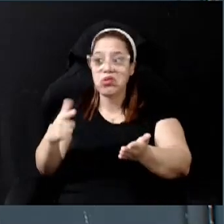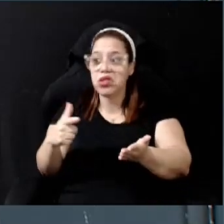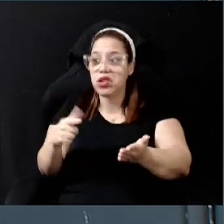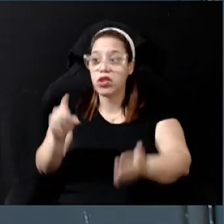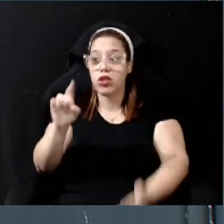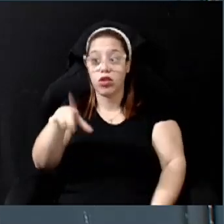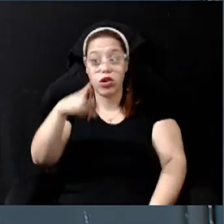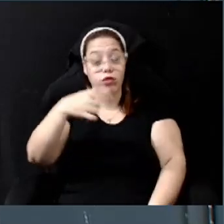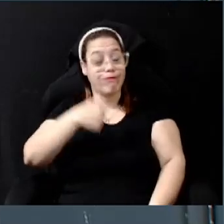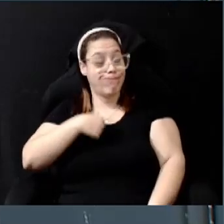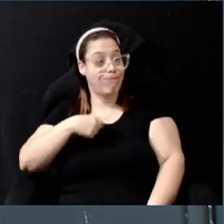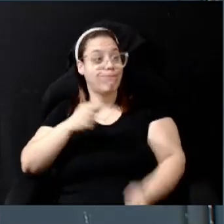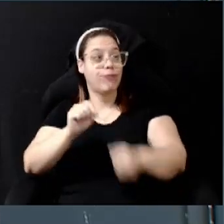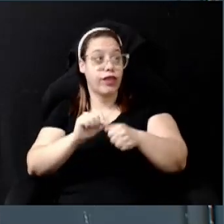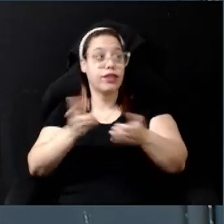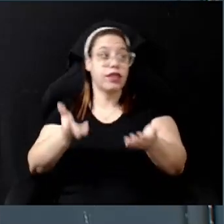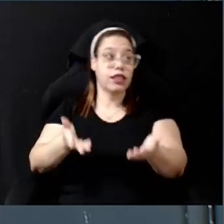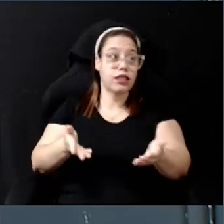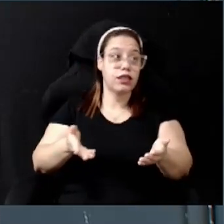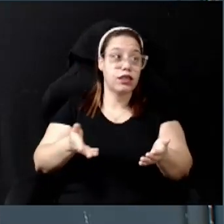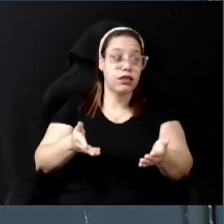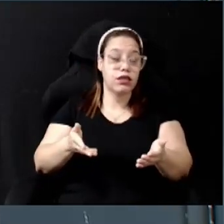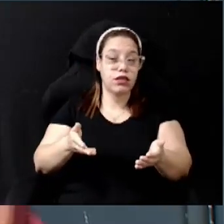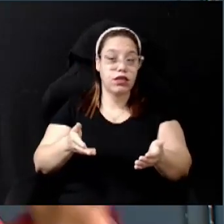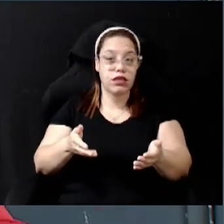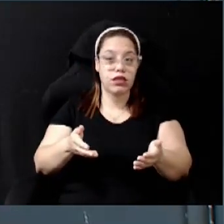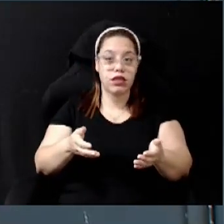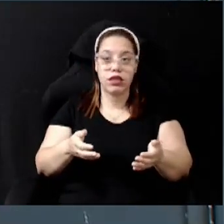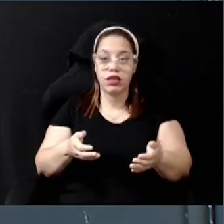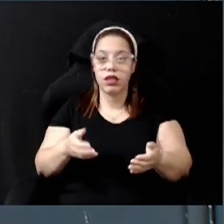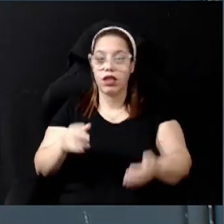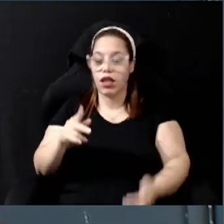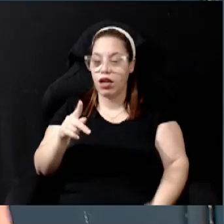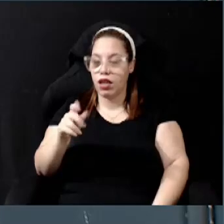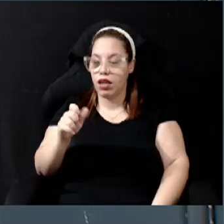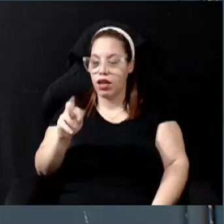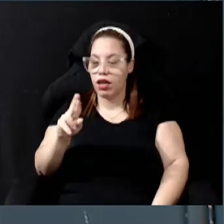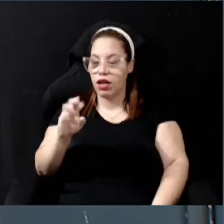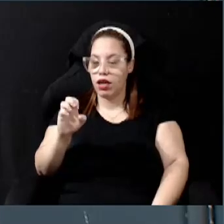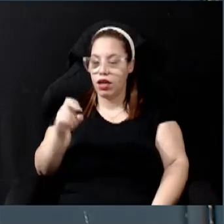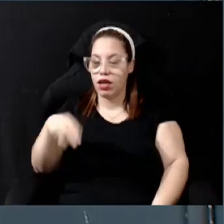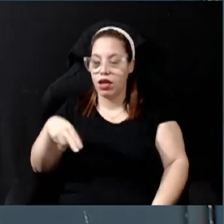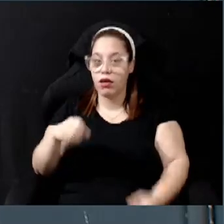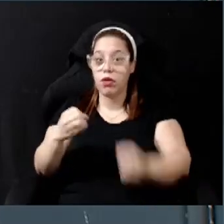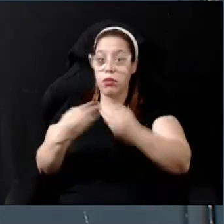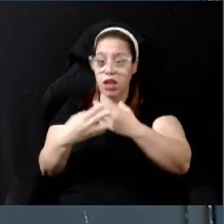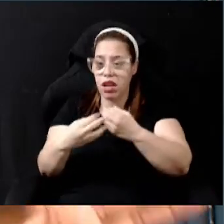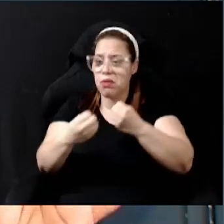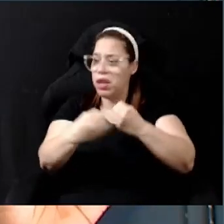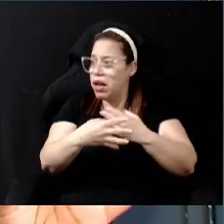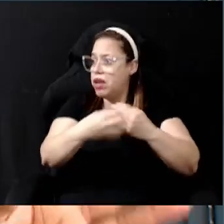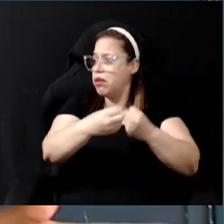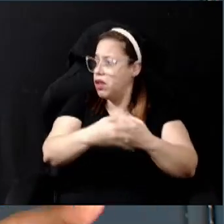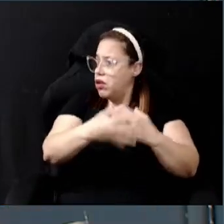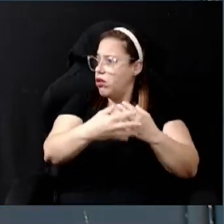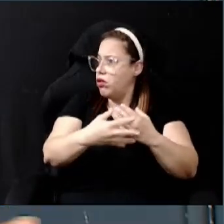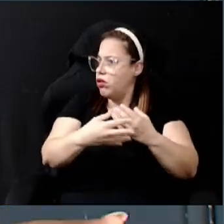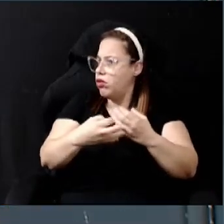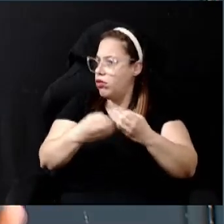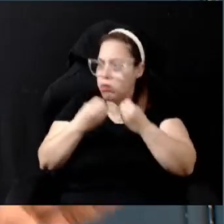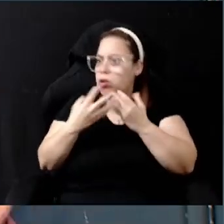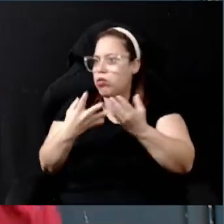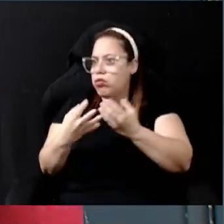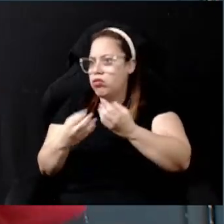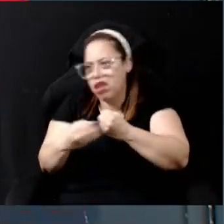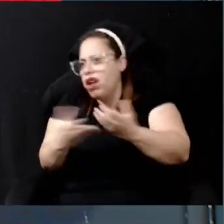eu que fazia. E as meninas começaram a perguntar, ai, cara, eu quero fazer curso, me dá aula, me dá aula, me dá aula. Falei, vamos dar aula. né? Se